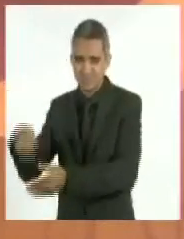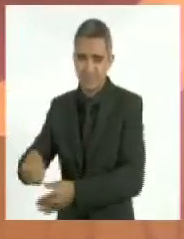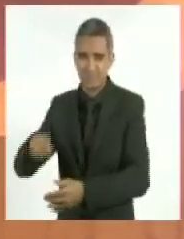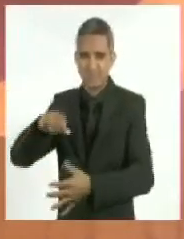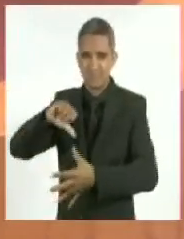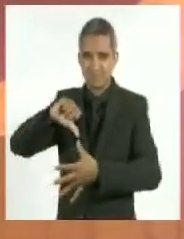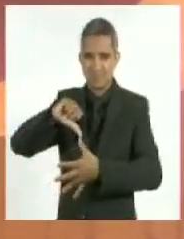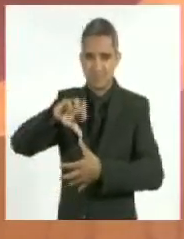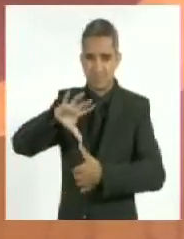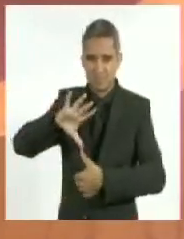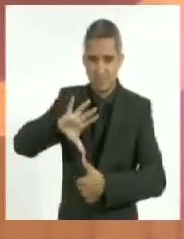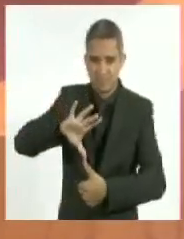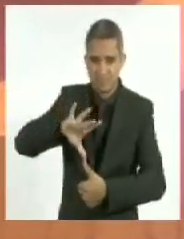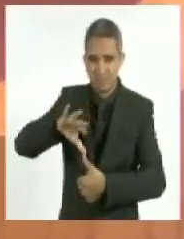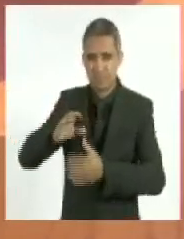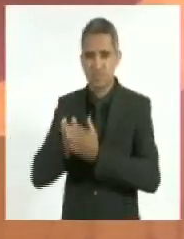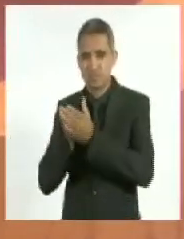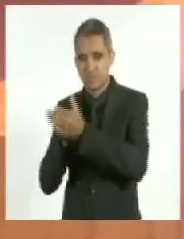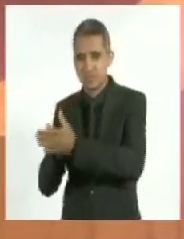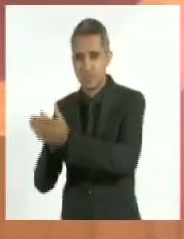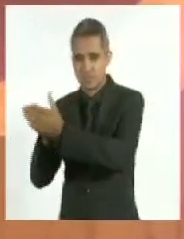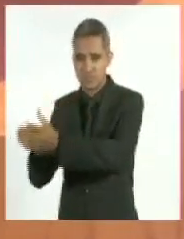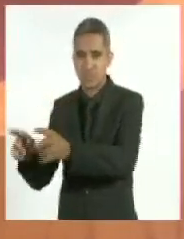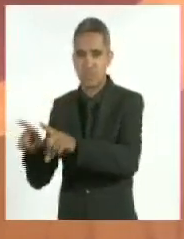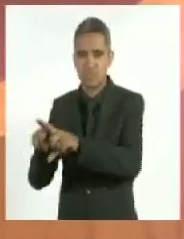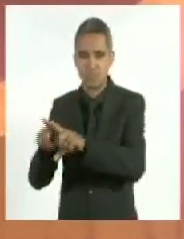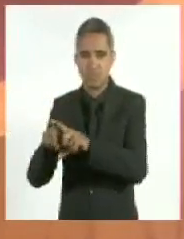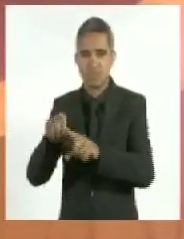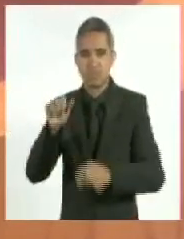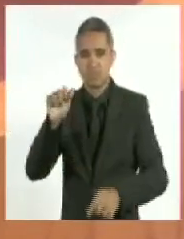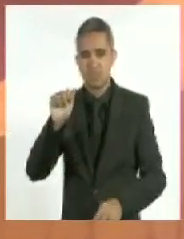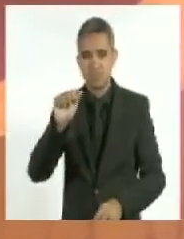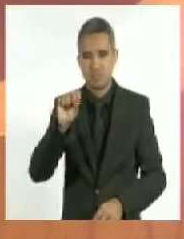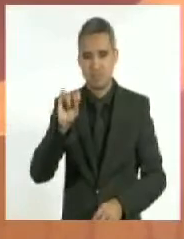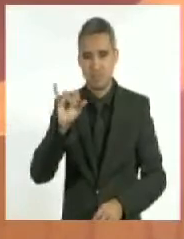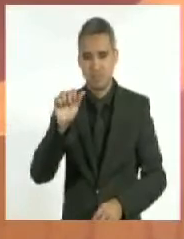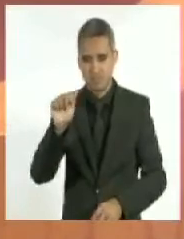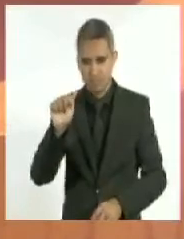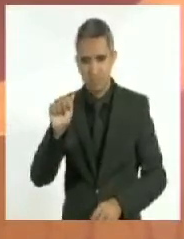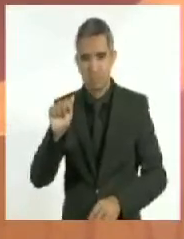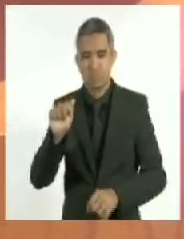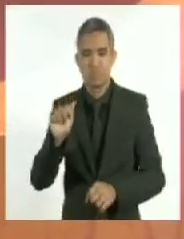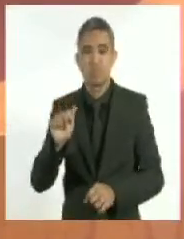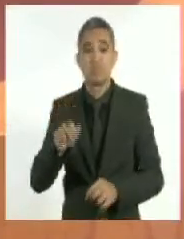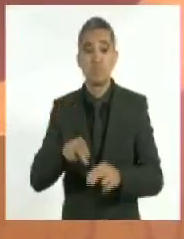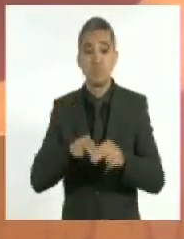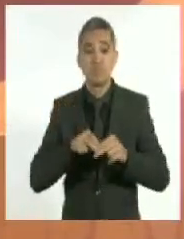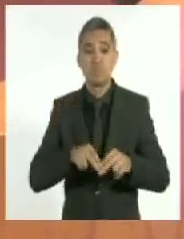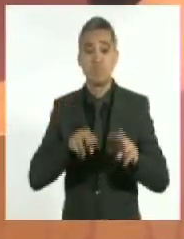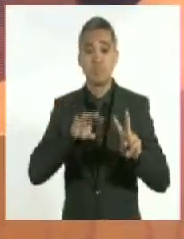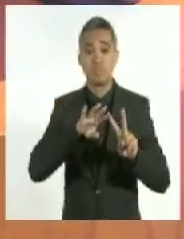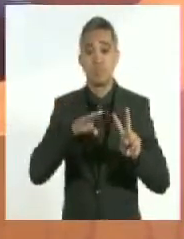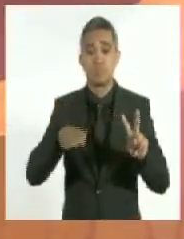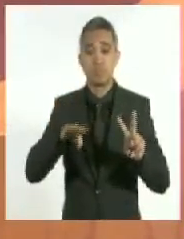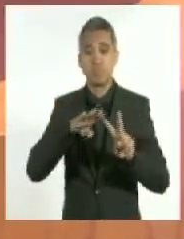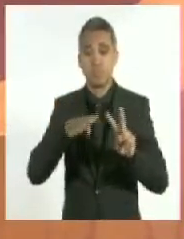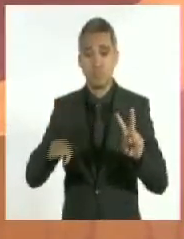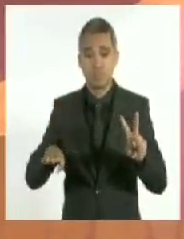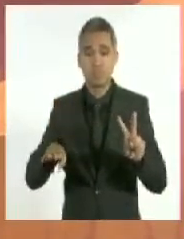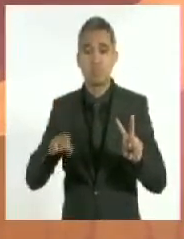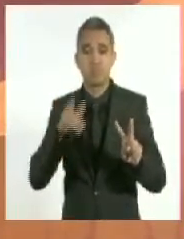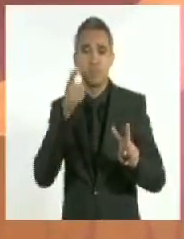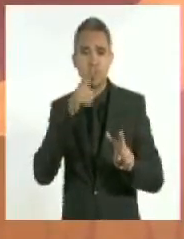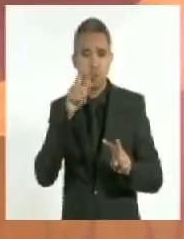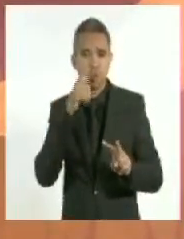Ásia. E o que acontece? A Vale, segundo notícia da Veja, está se associando a uma empresa internacional, está conseguindo